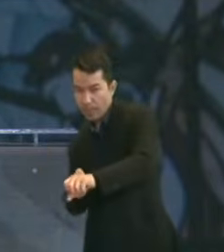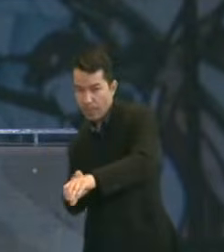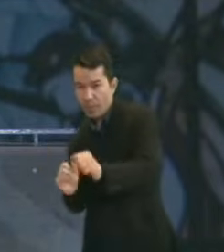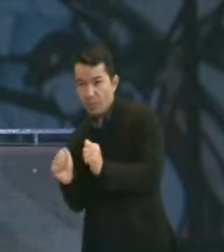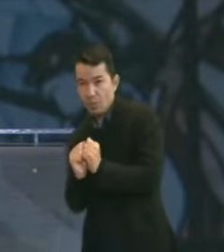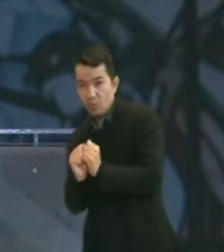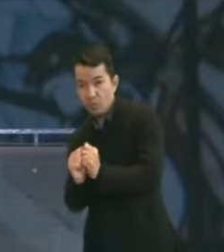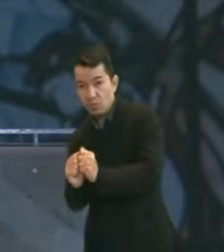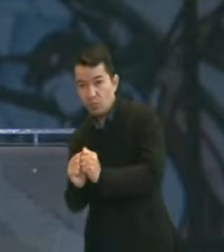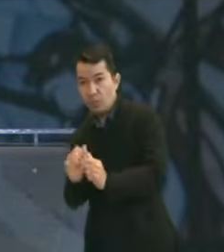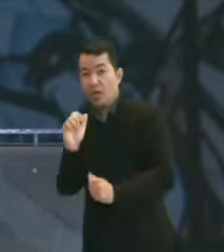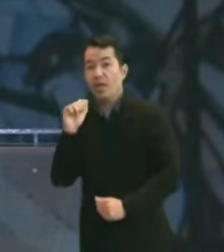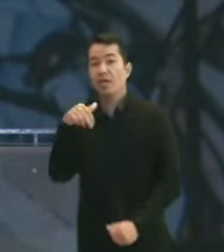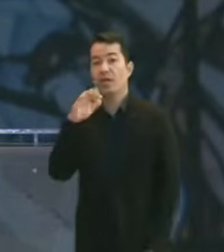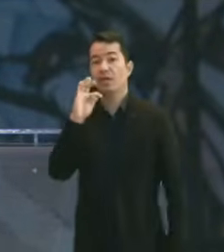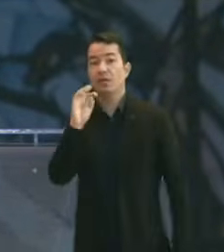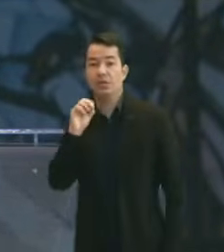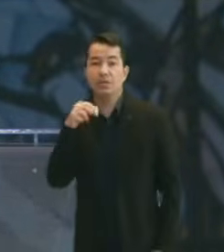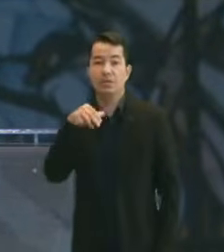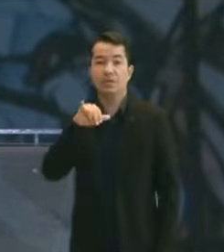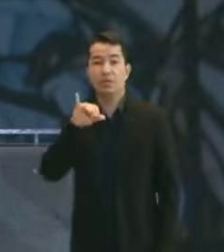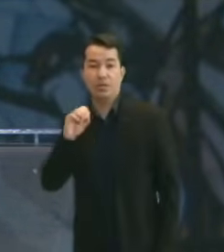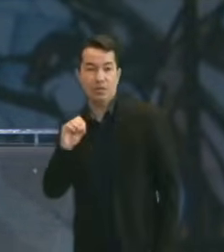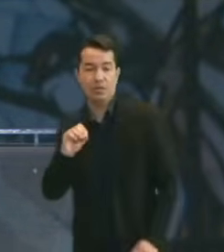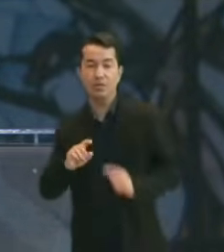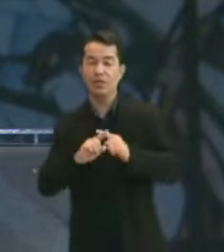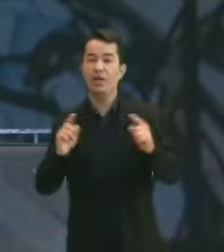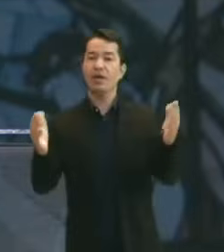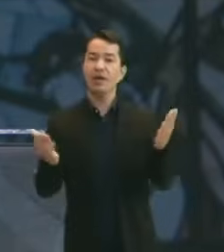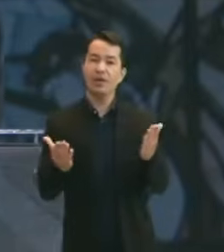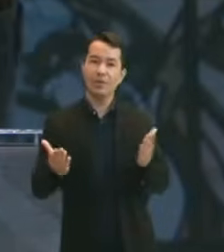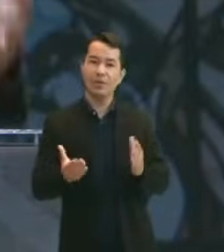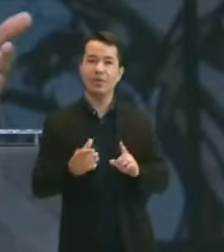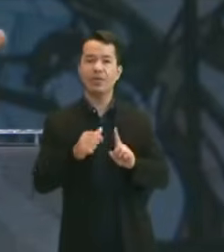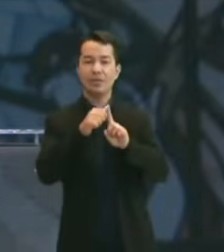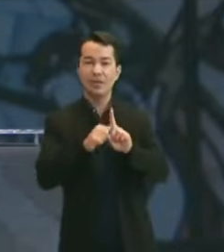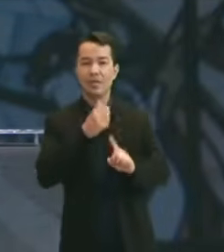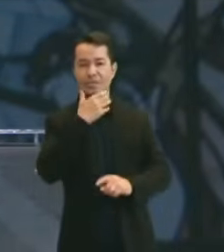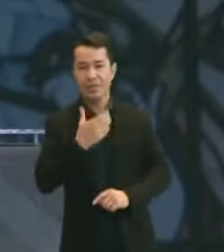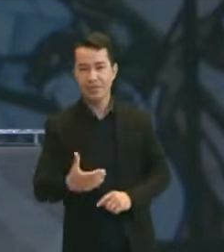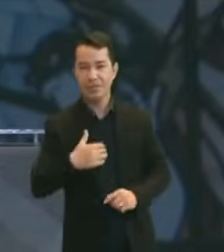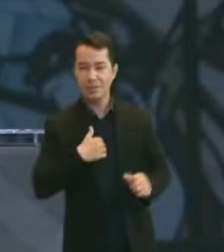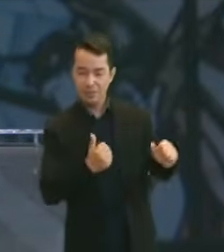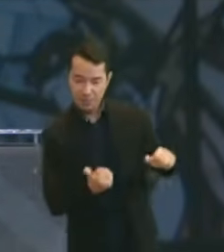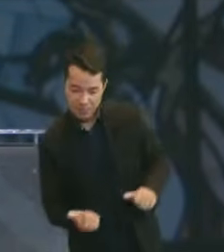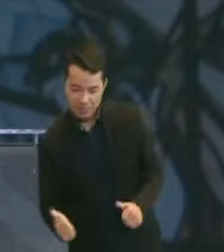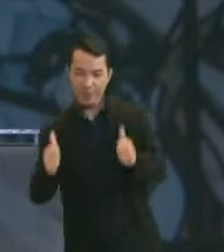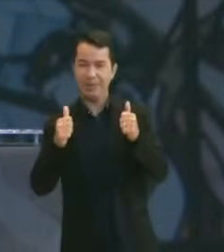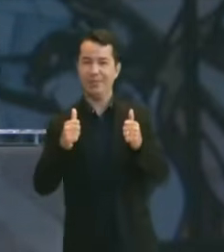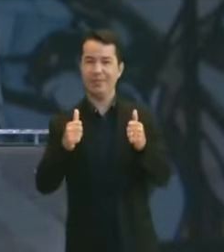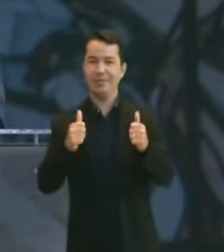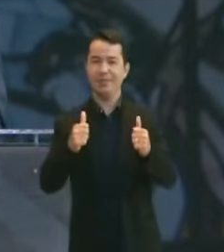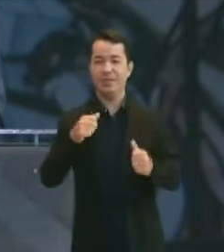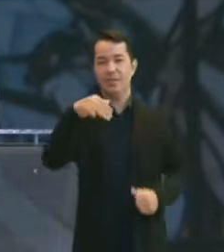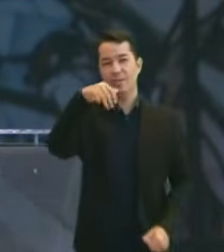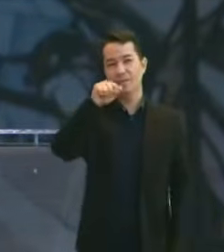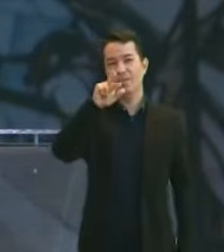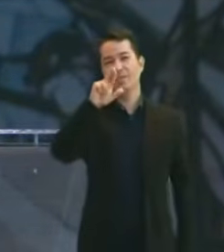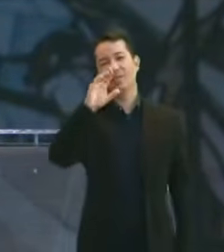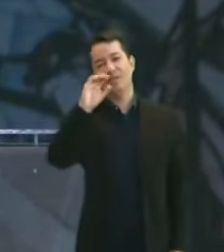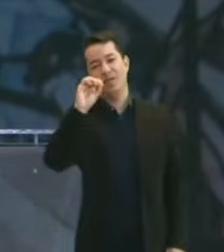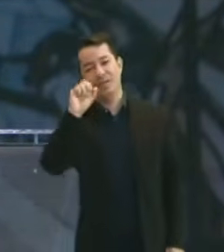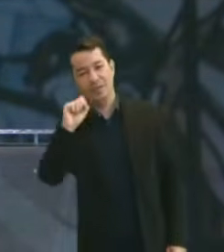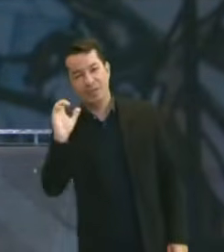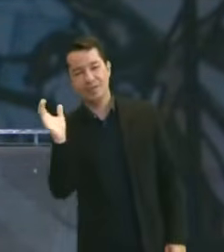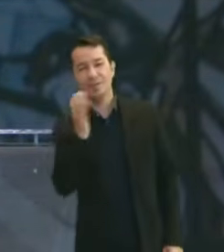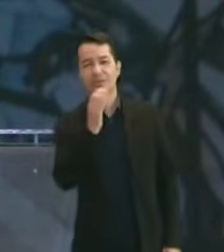o Antônio. E agora em dezembro eu tive o privilégio de batizar tanto o Quinho quanto o Antônio no mesmo dia. E os dois